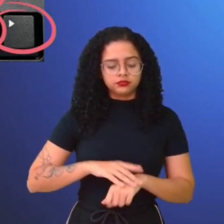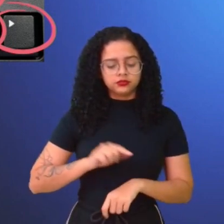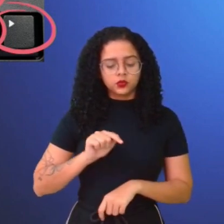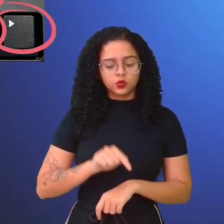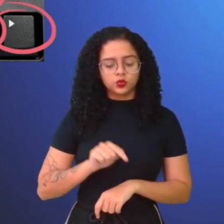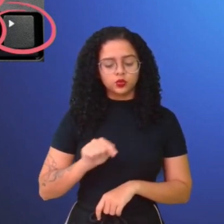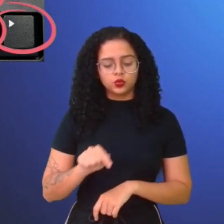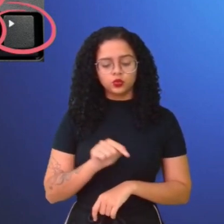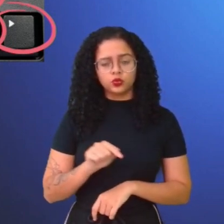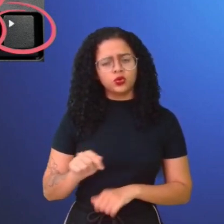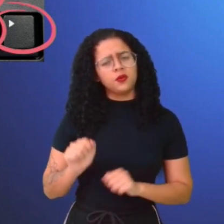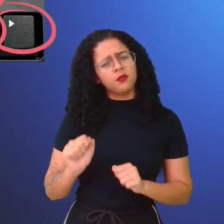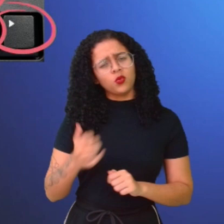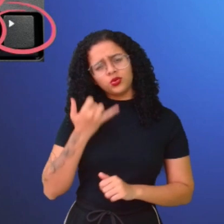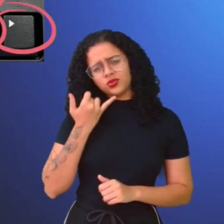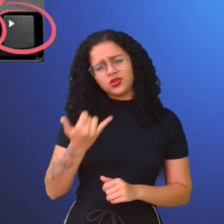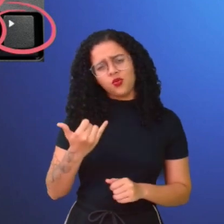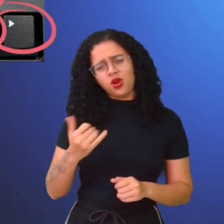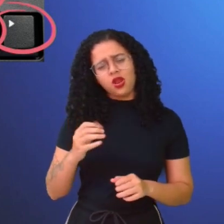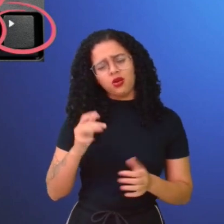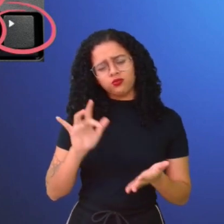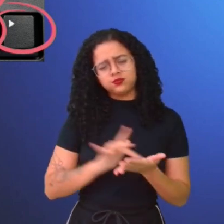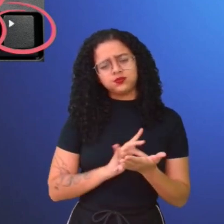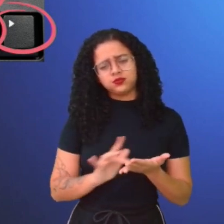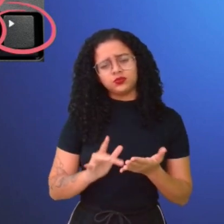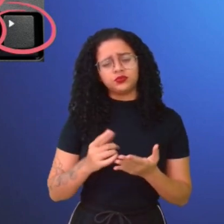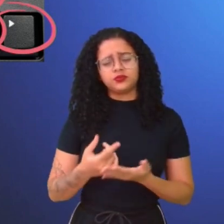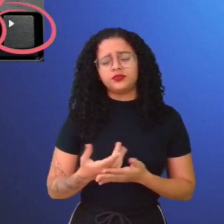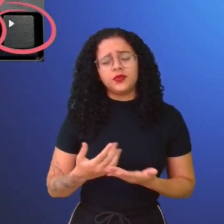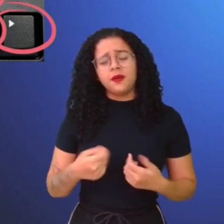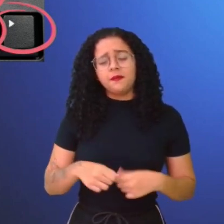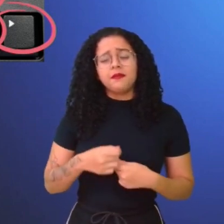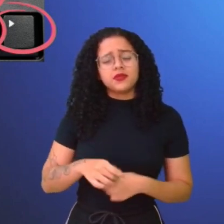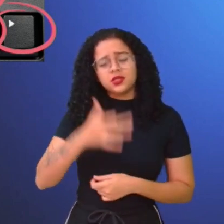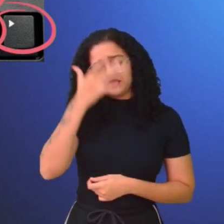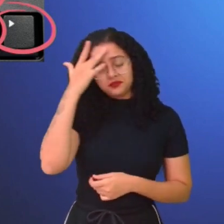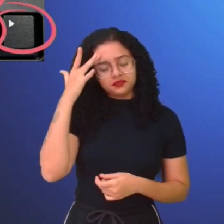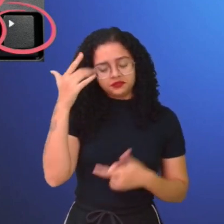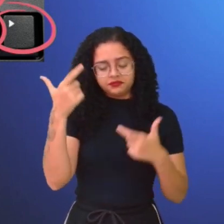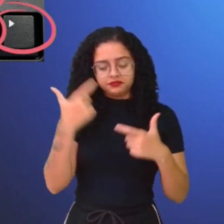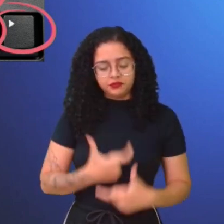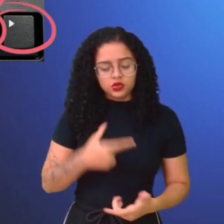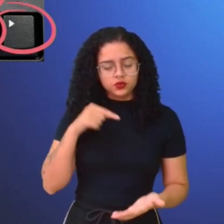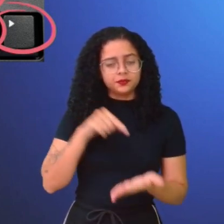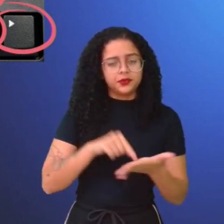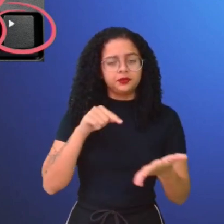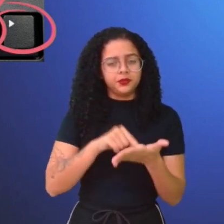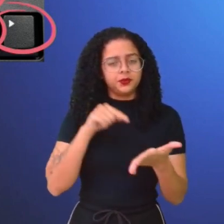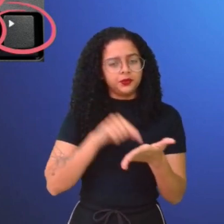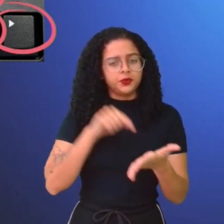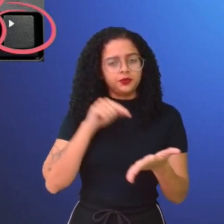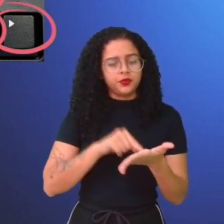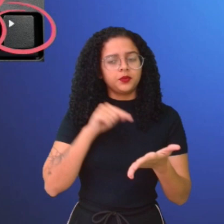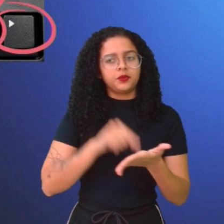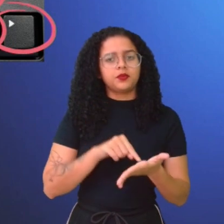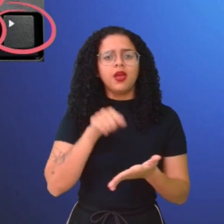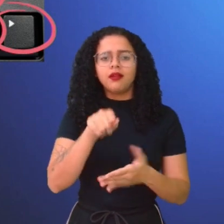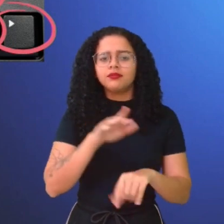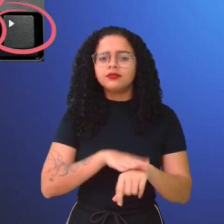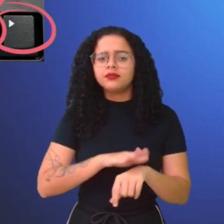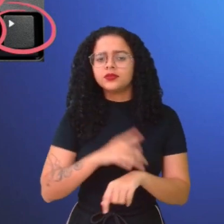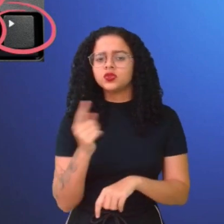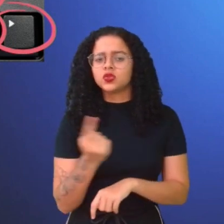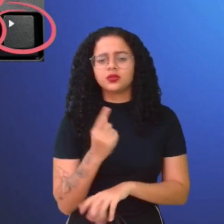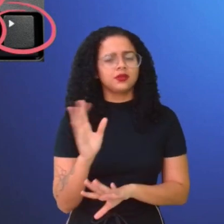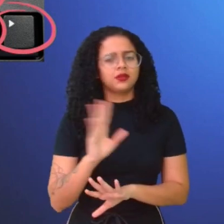no smartphone, sim, sim. No tablet. A única coisa que eu iria mudar é porque iriam aparecer essas setinhas